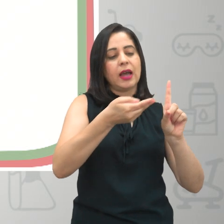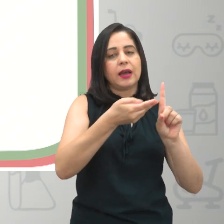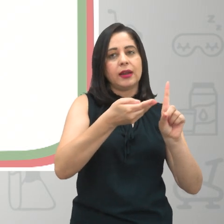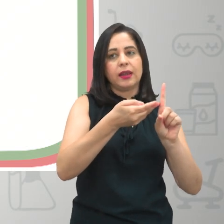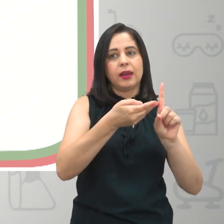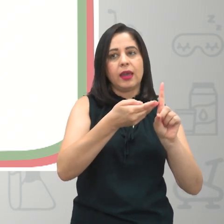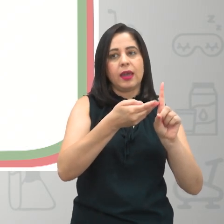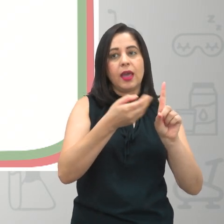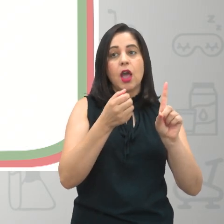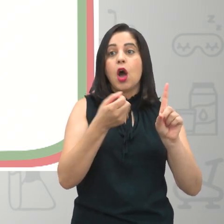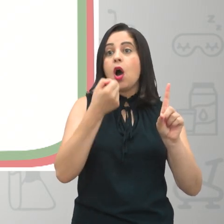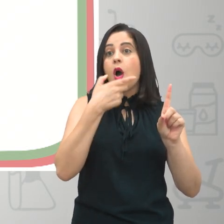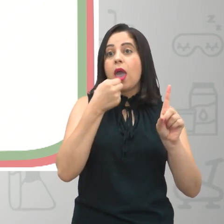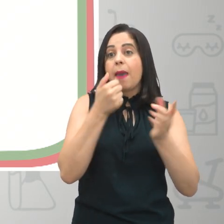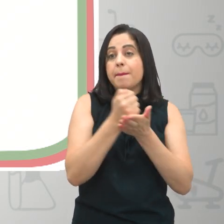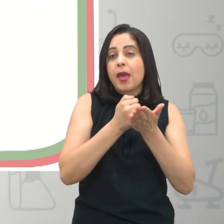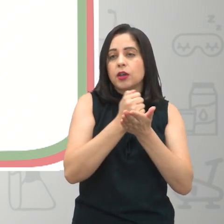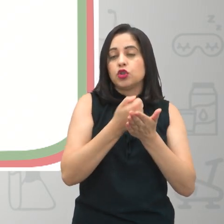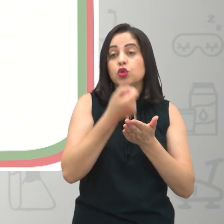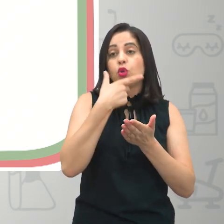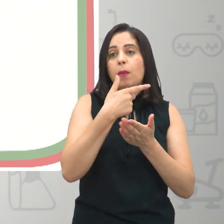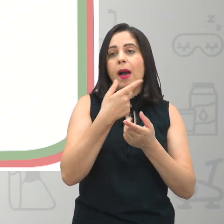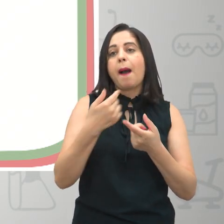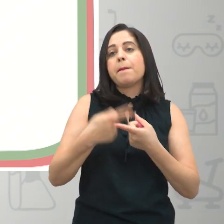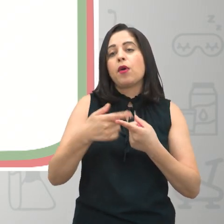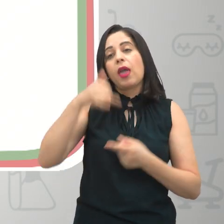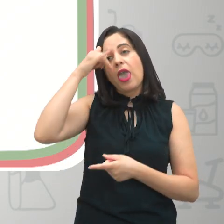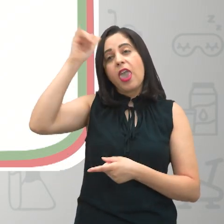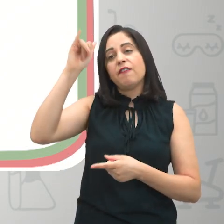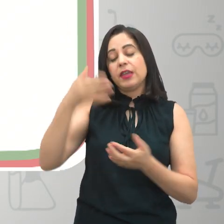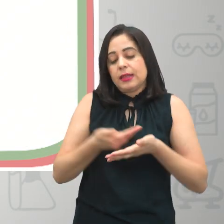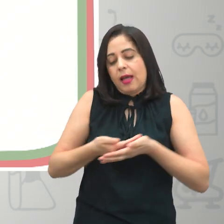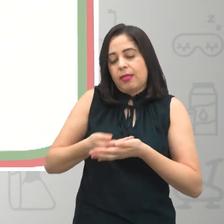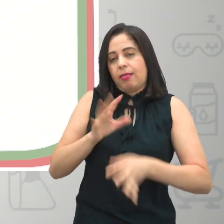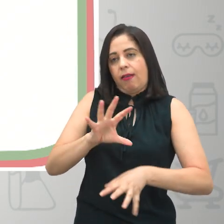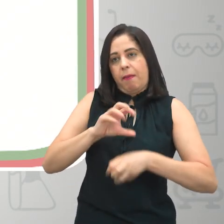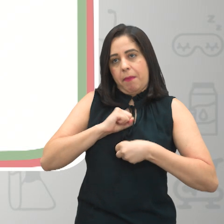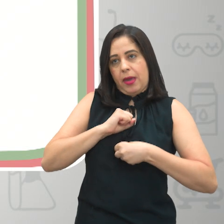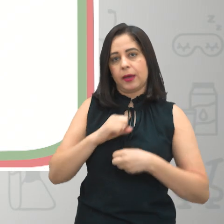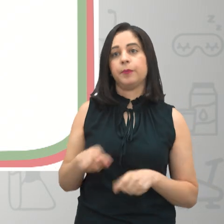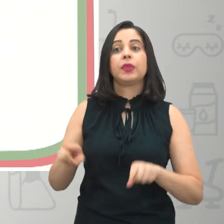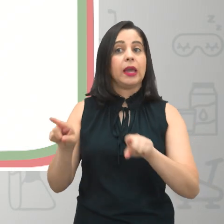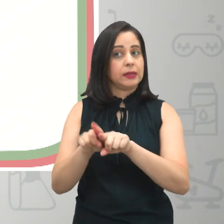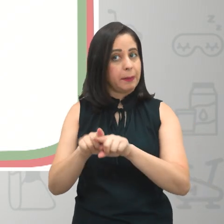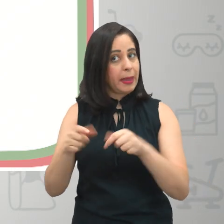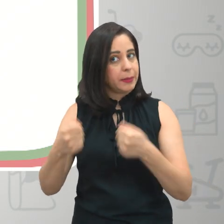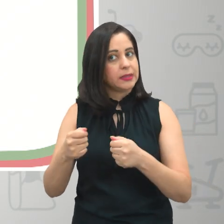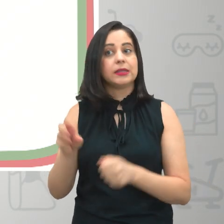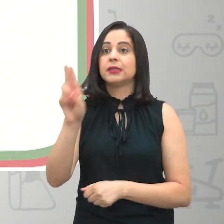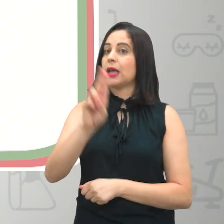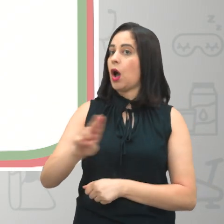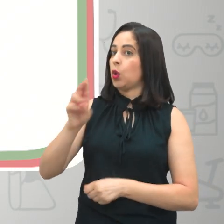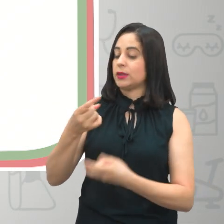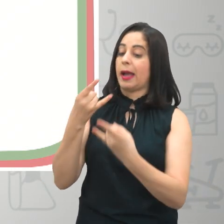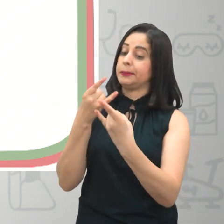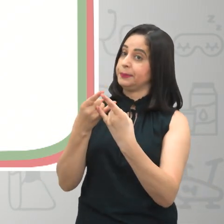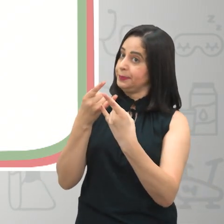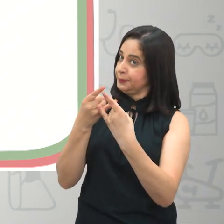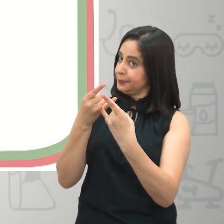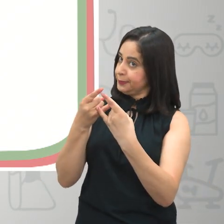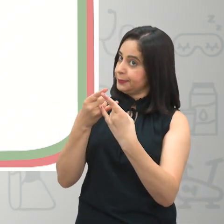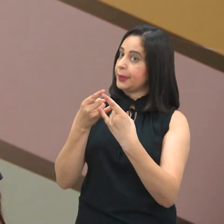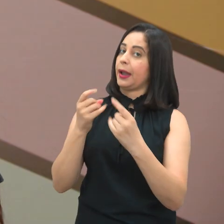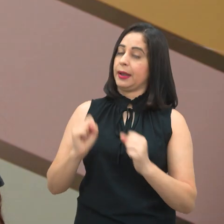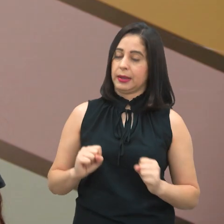e para outras infecções, como a HPV, e, ao mesmo tempo, utilizar preservativos, né? Que é o